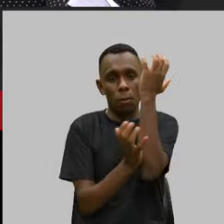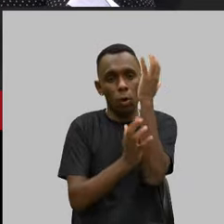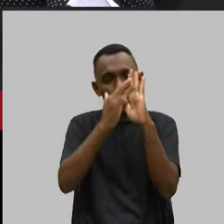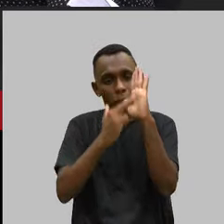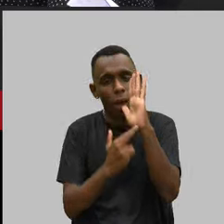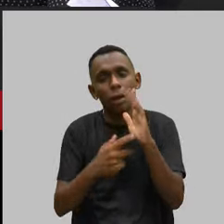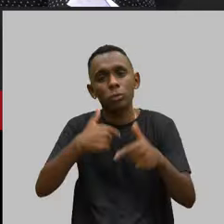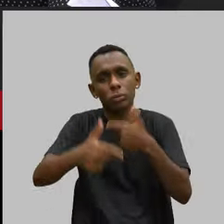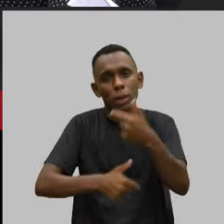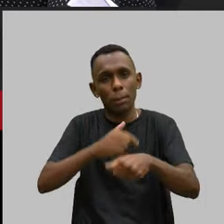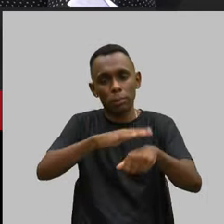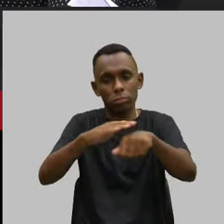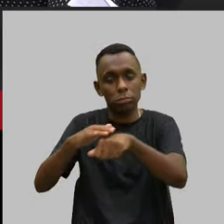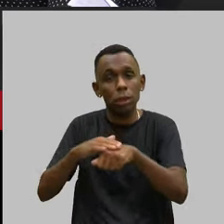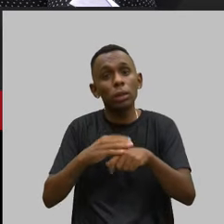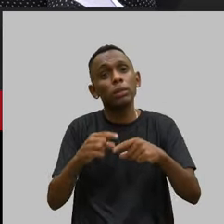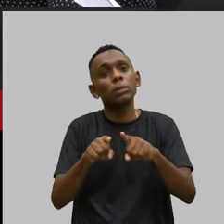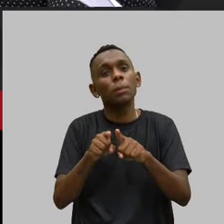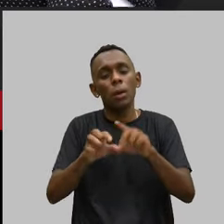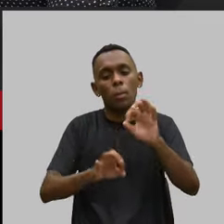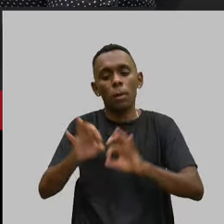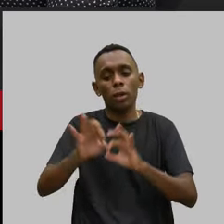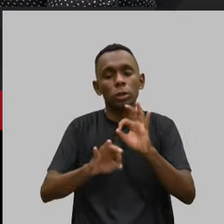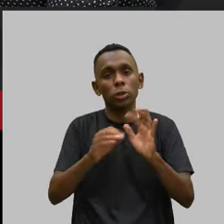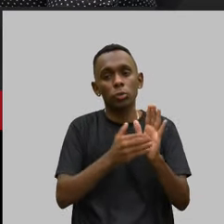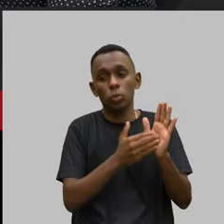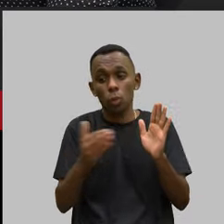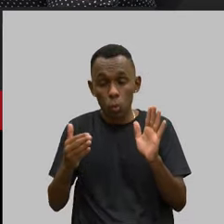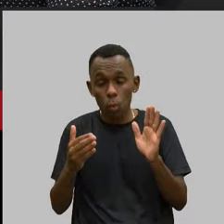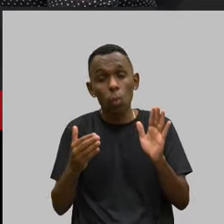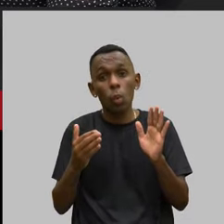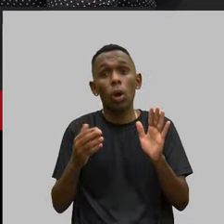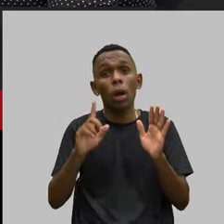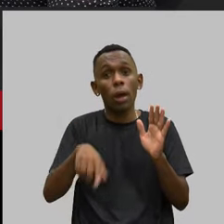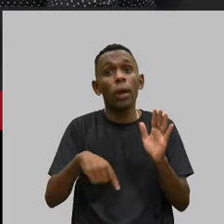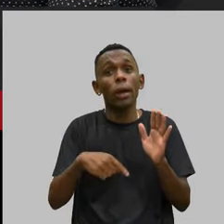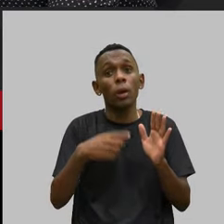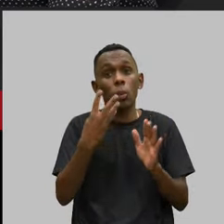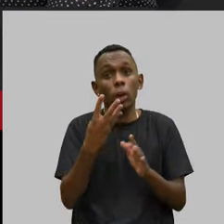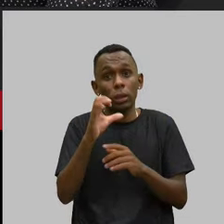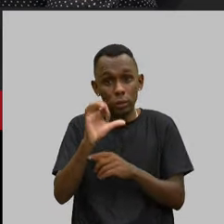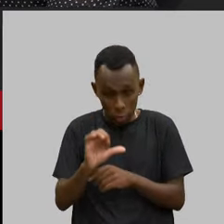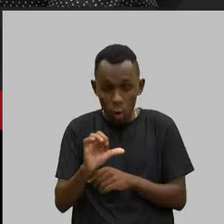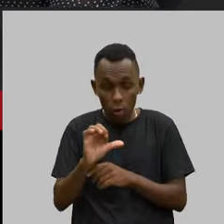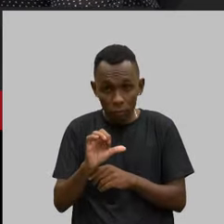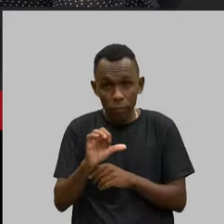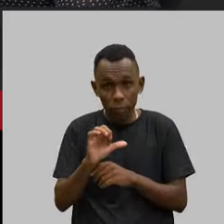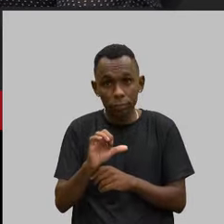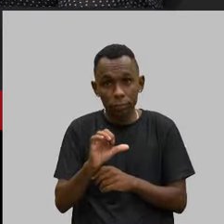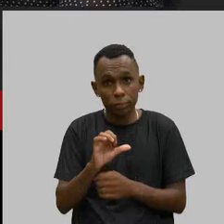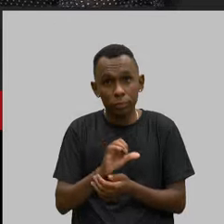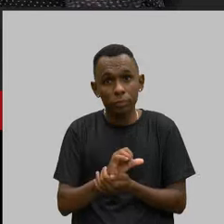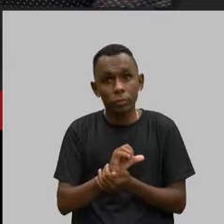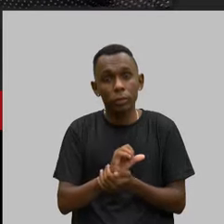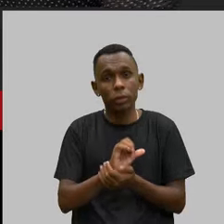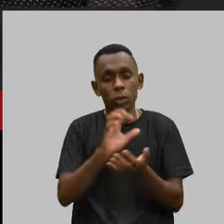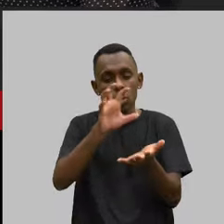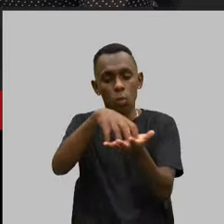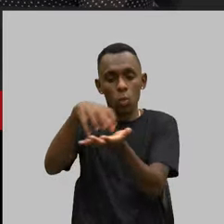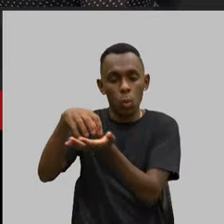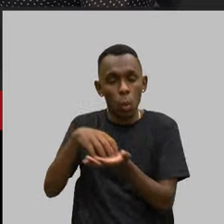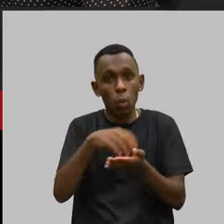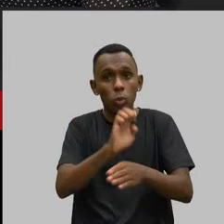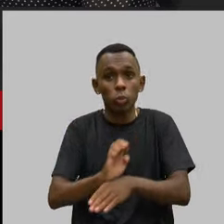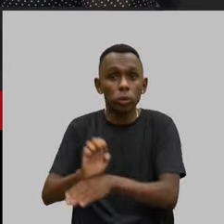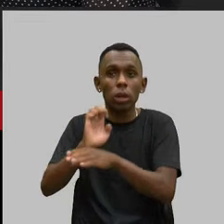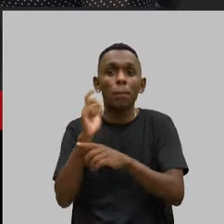deles a gente tem um planejamento anual de compras com 49 dos 50 eh órgãos do Estado eh